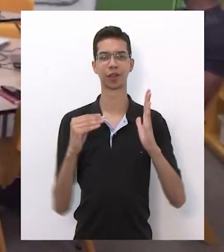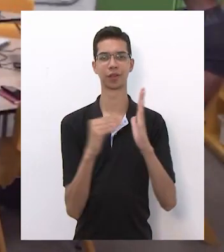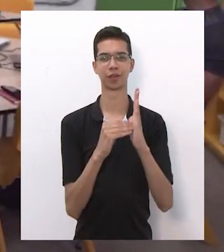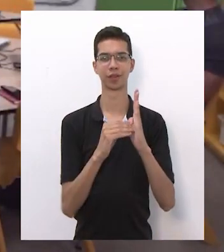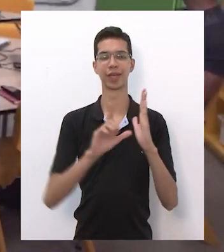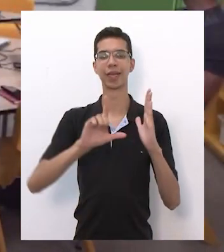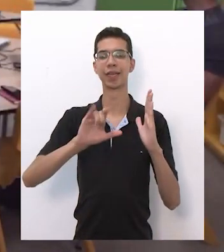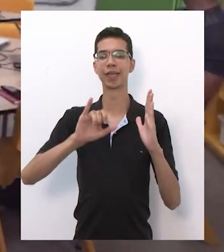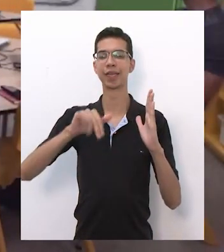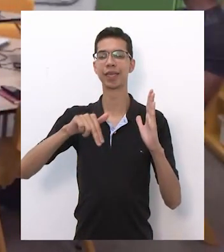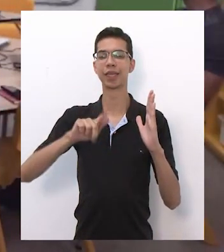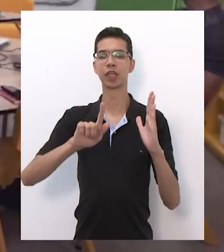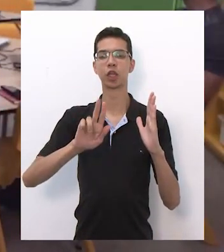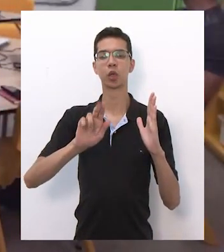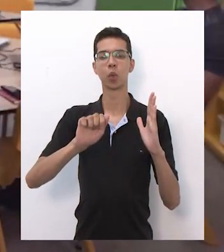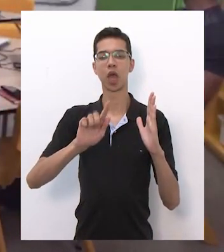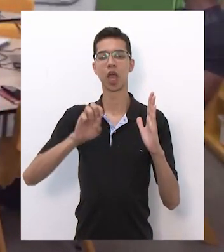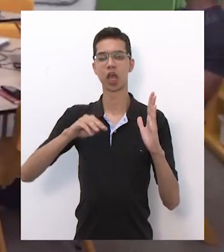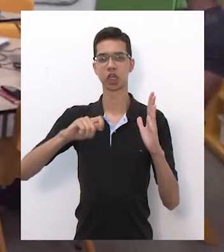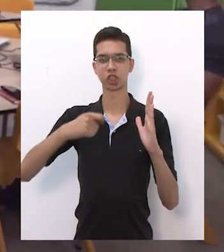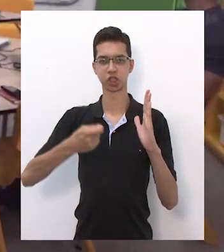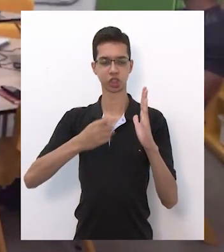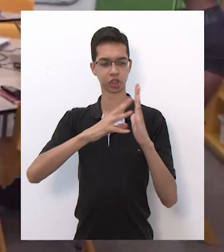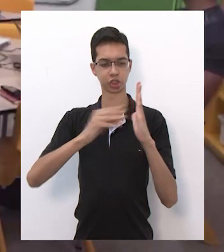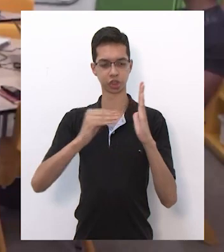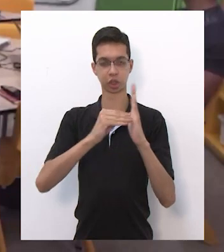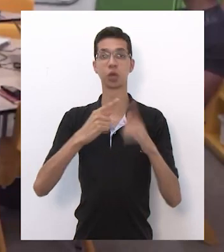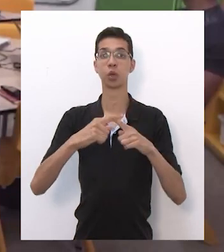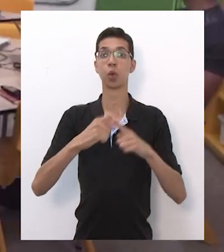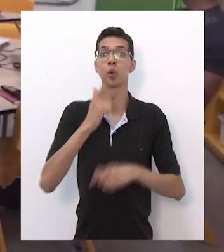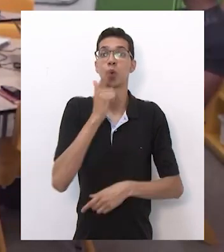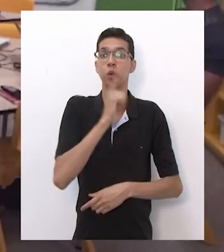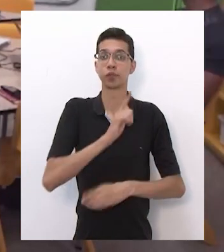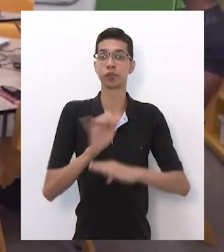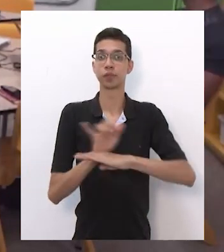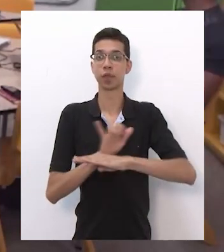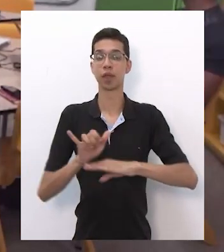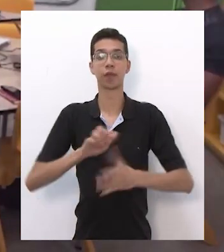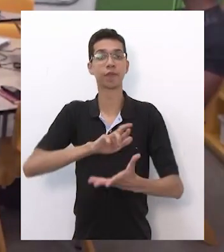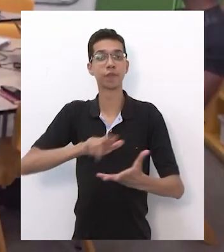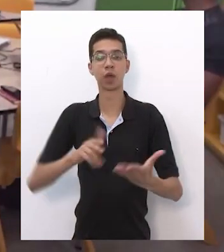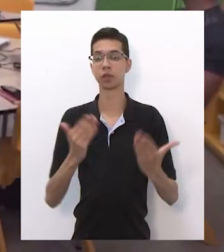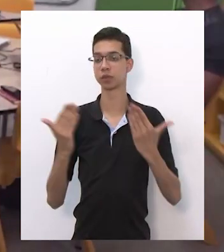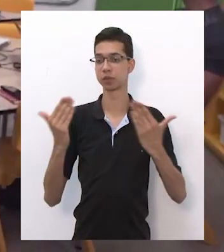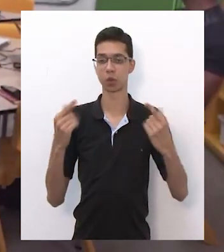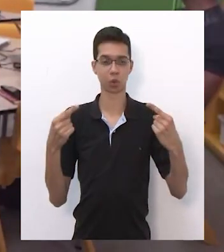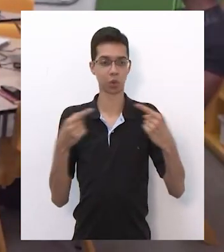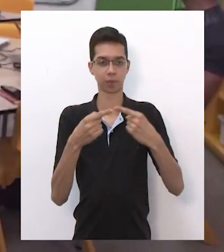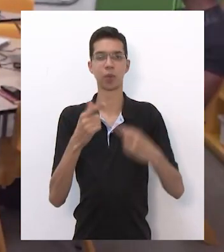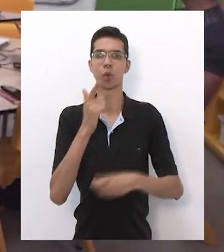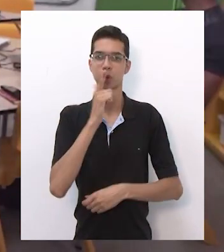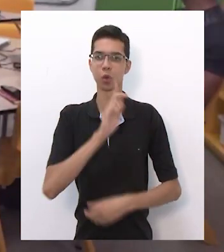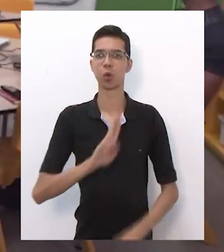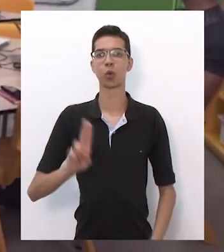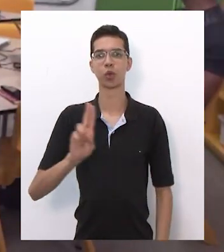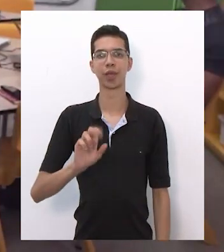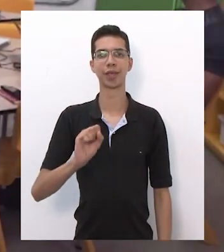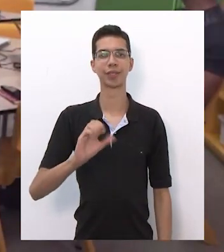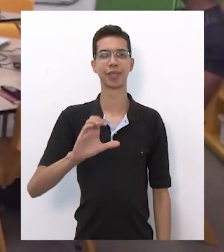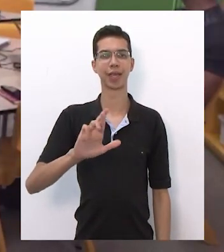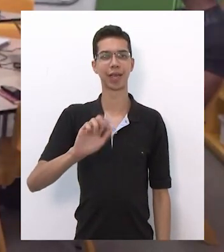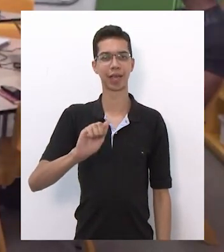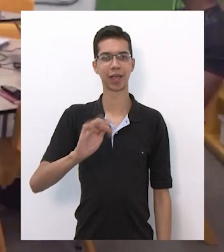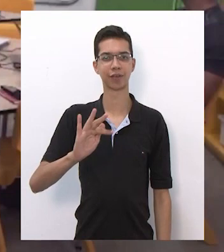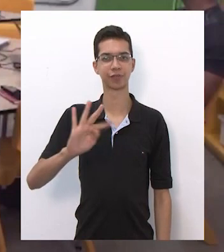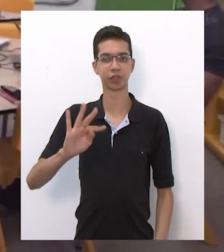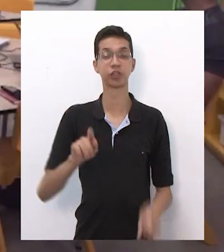ter uma compatibilidade com outros recursos. Então, a gente consegue utilizar essa mesma linguagem com o Scratch e a gente consegue utilizar também